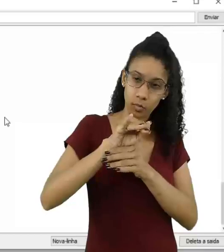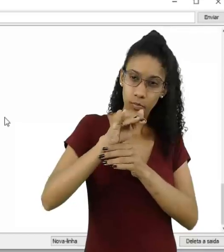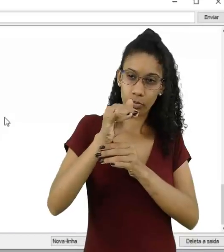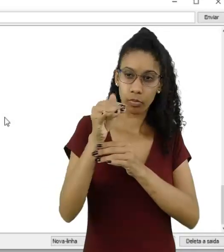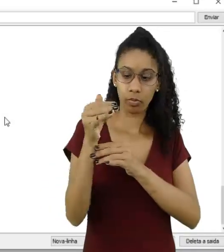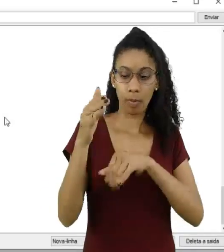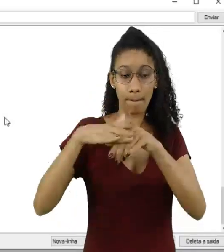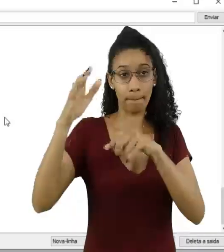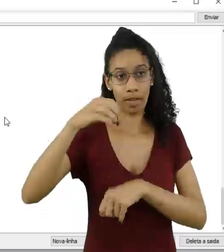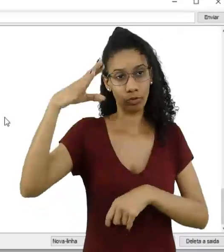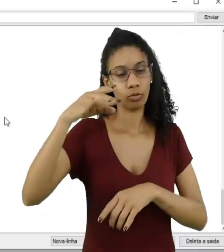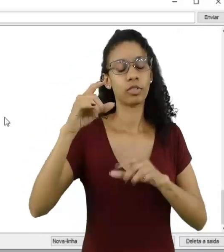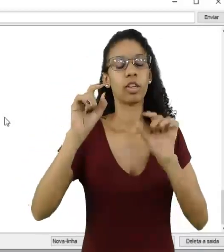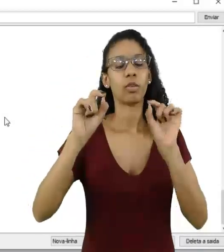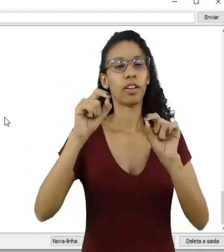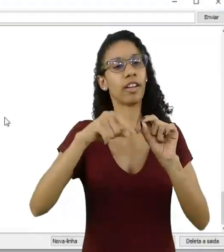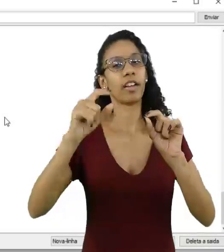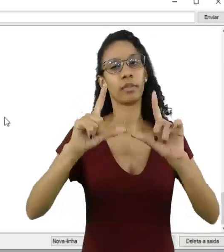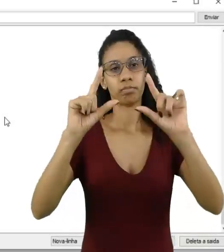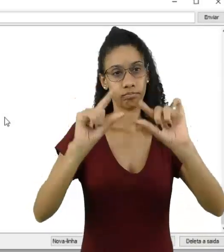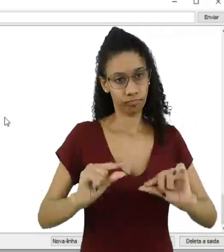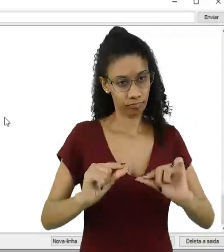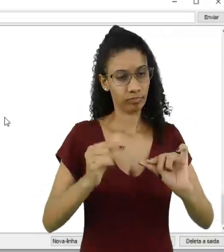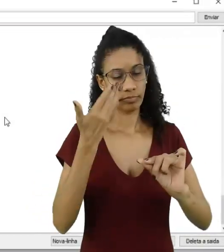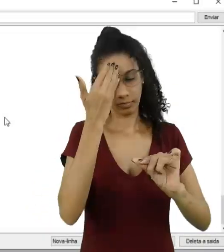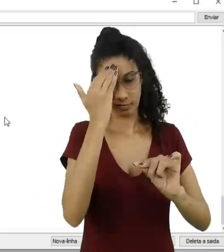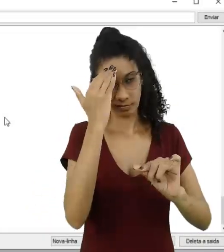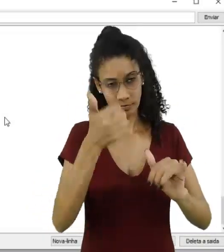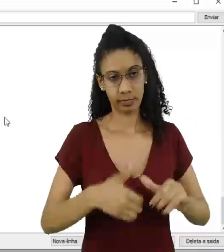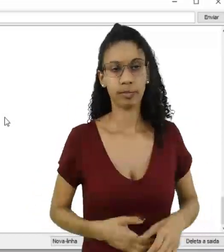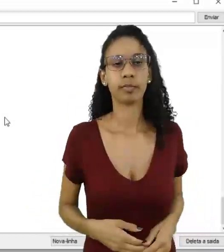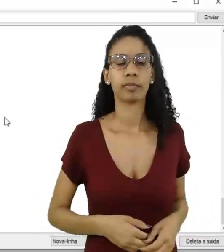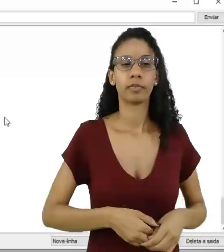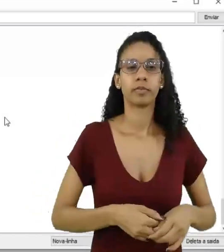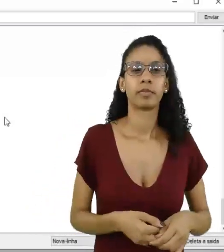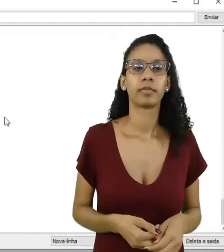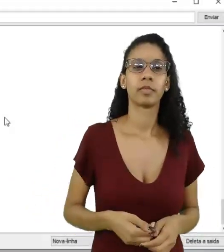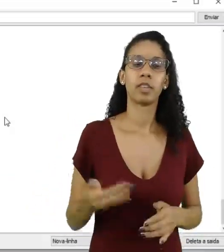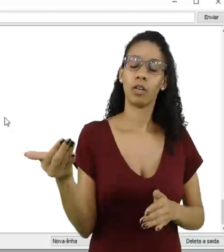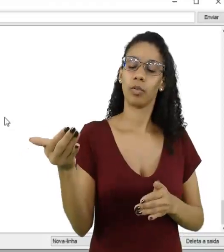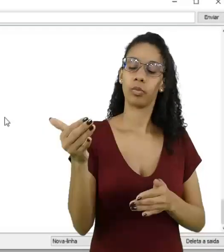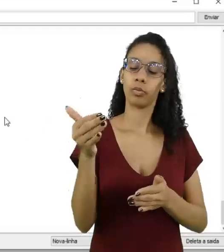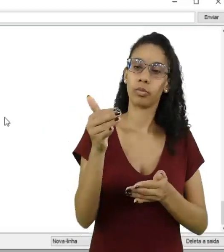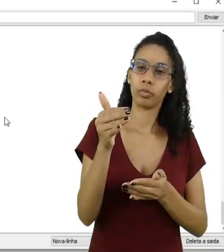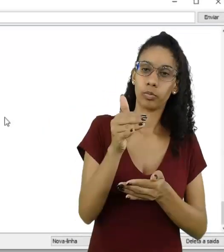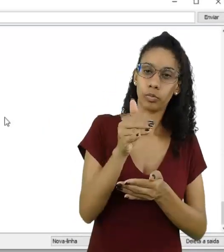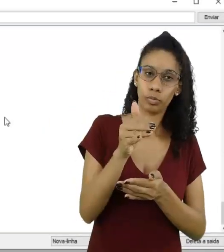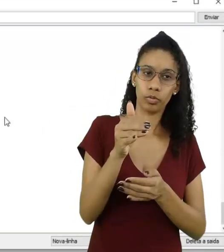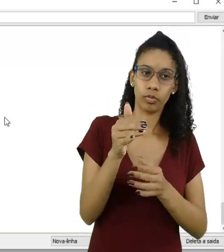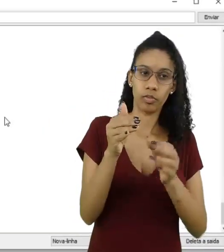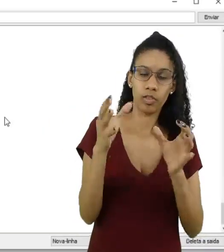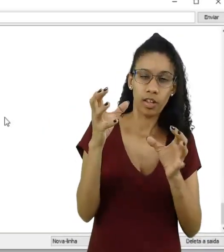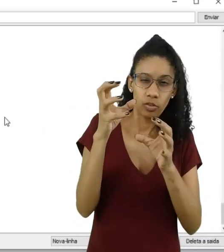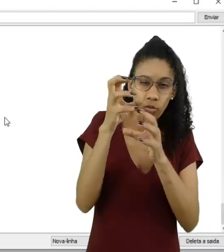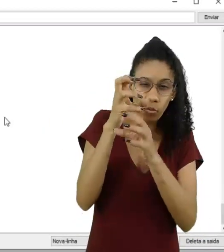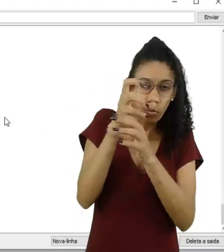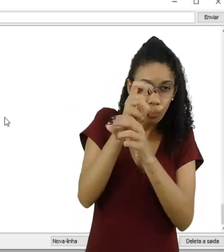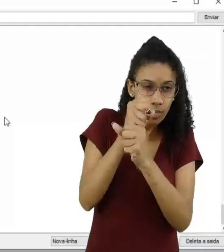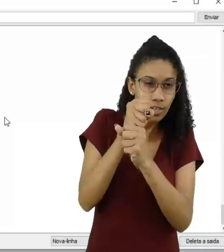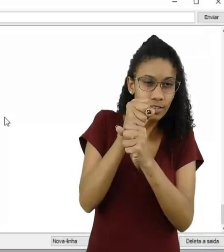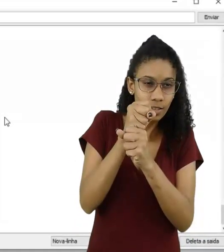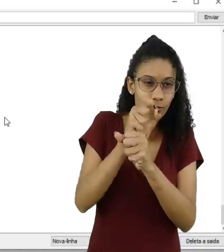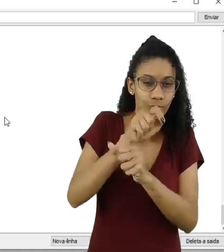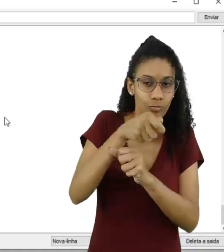diminuindo, tá? Esse LDR é interessante que, então, ó, conforme você faz a sombra, o